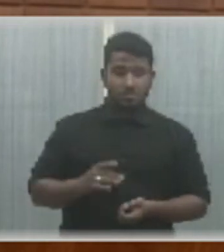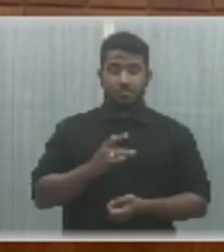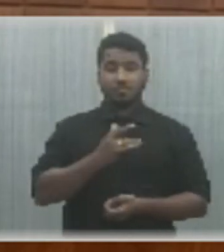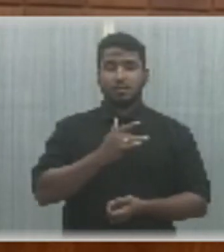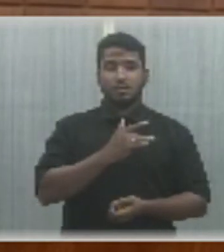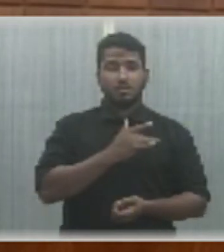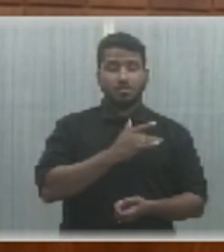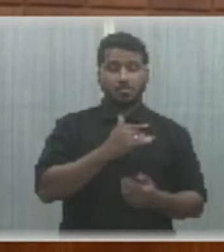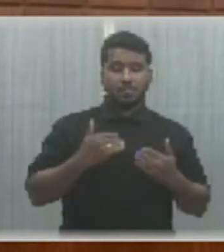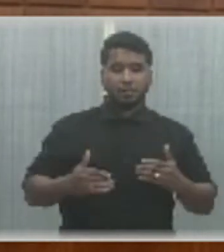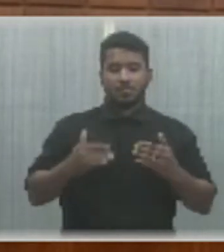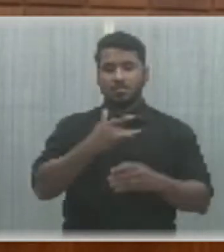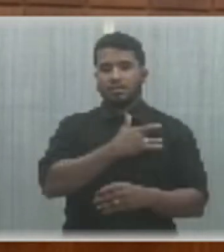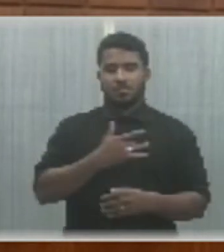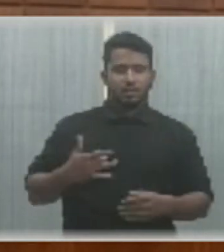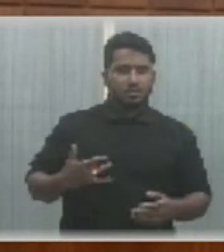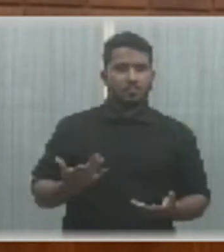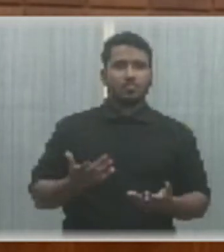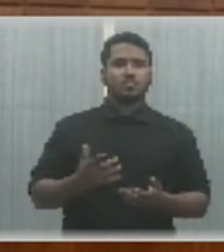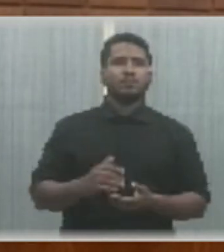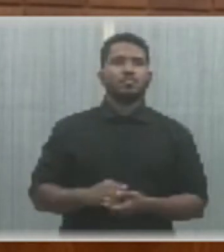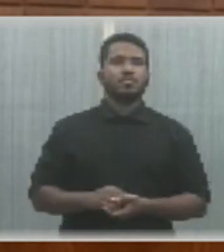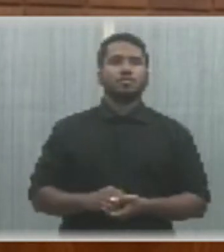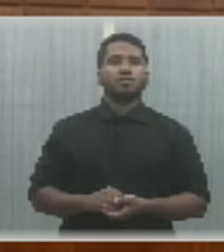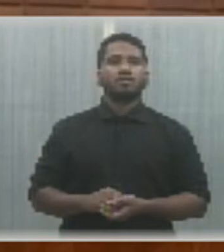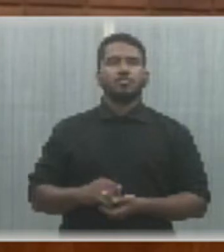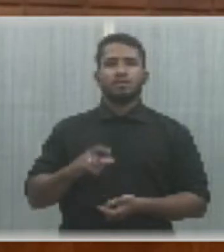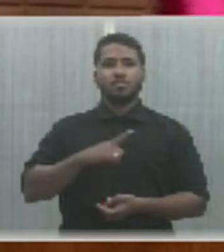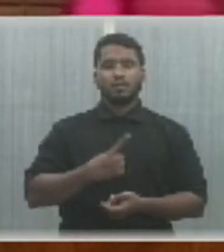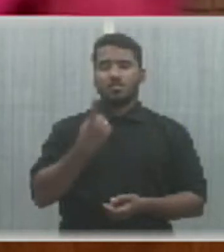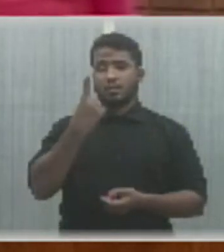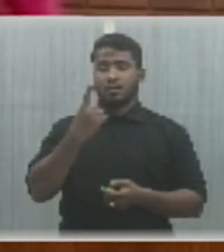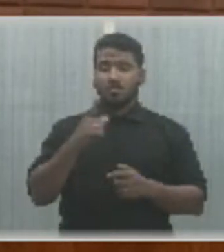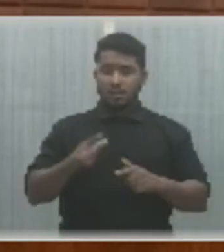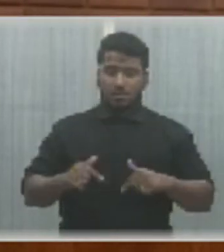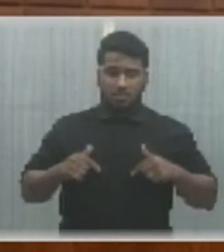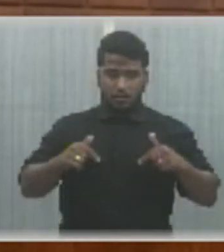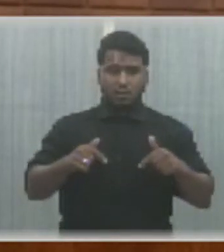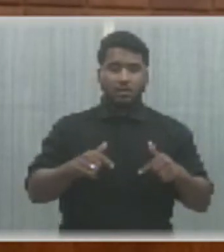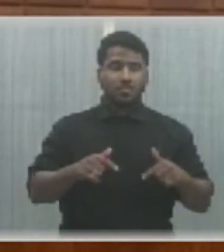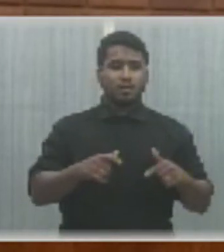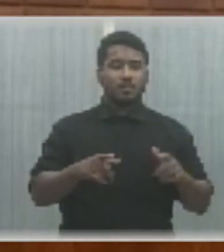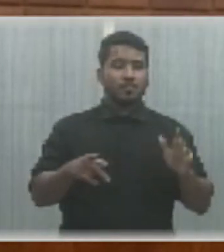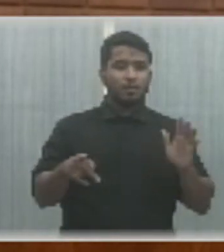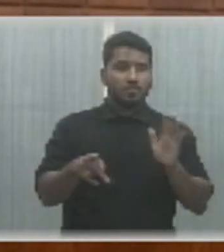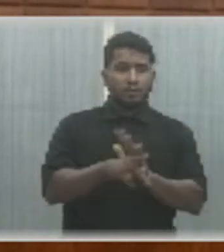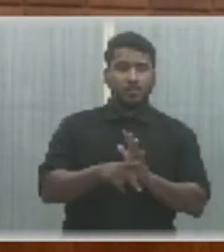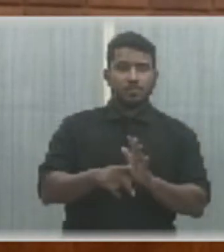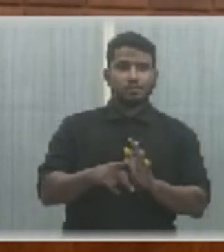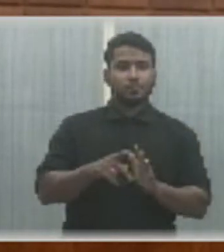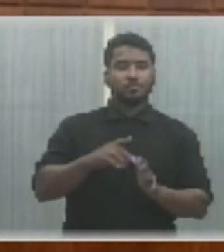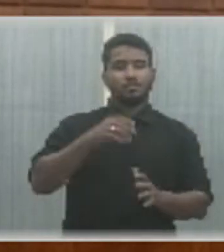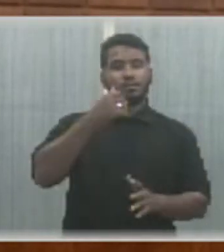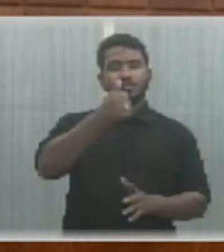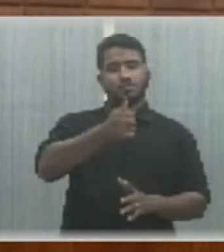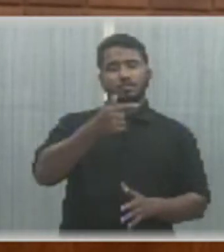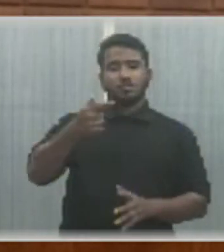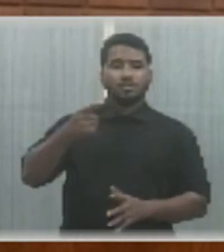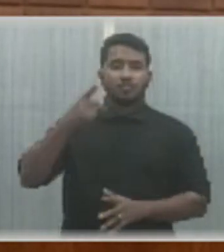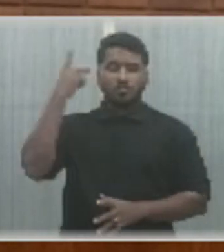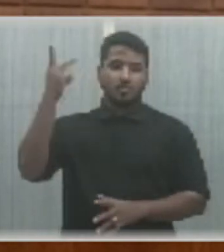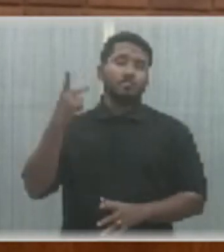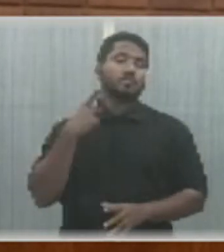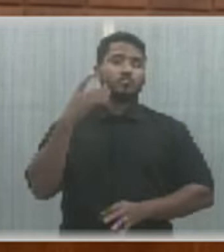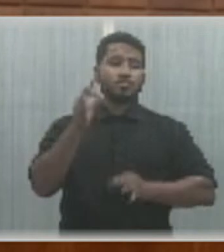tratamento. Nós temos aqui também uma ação civil pública impetrada pela 12ª Promotoria de Justiça